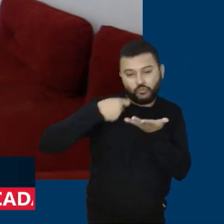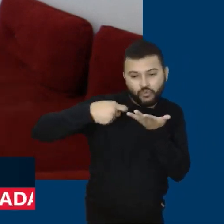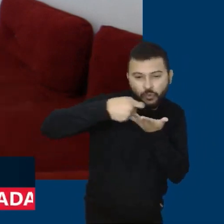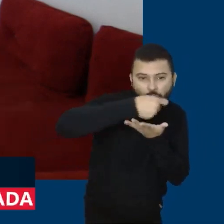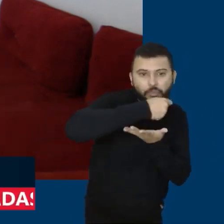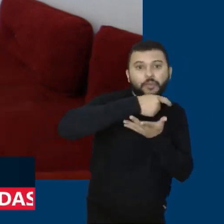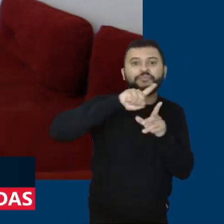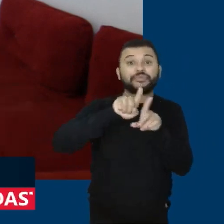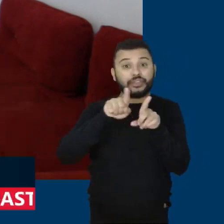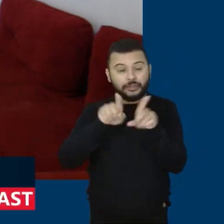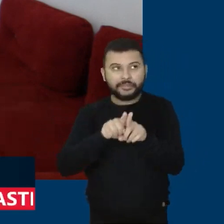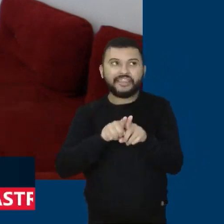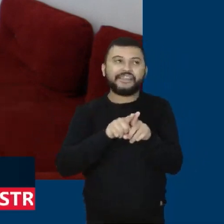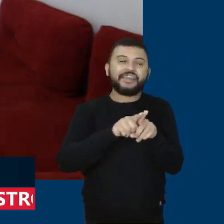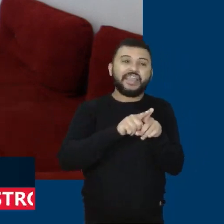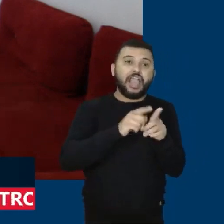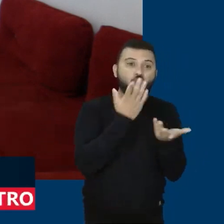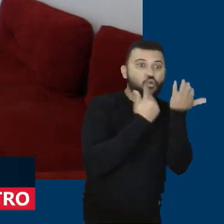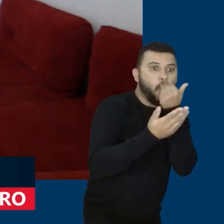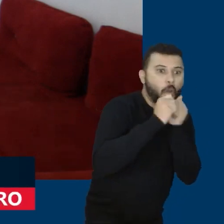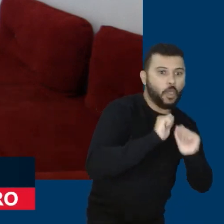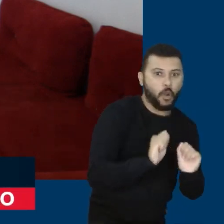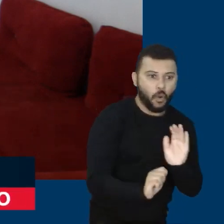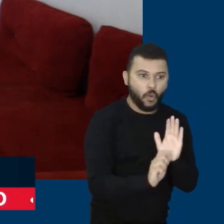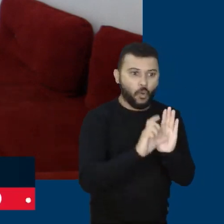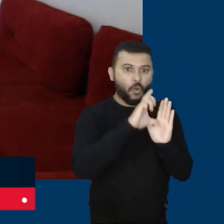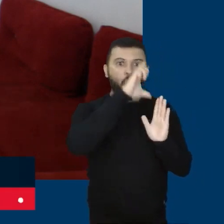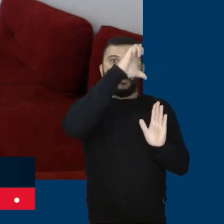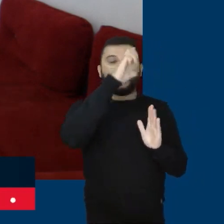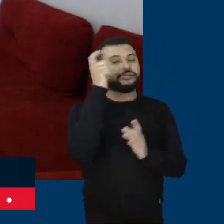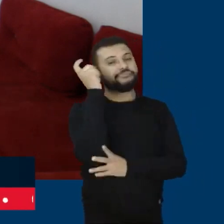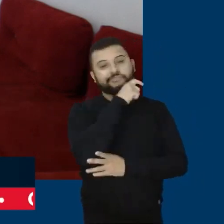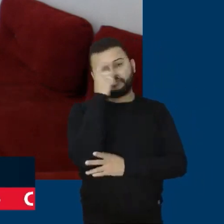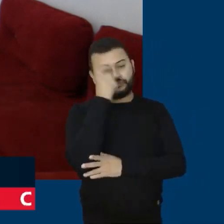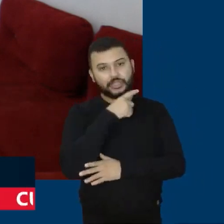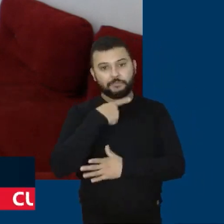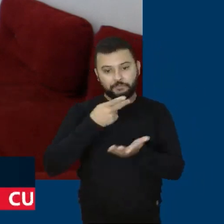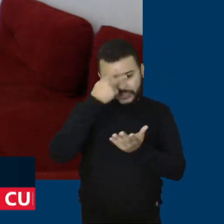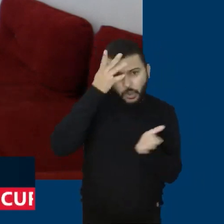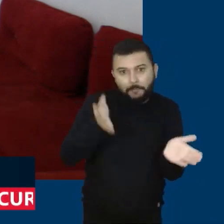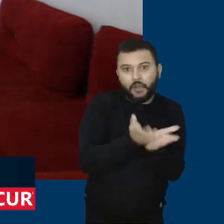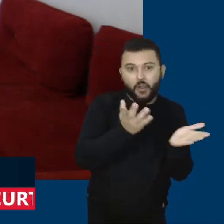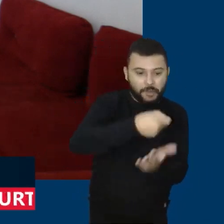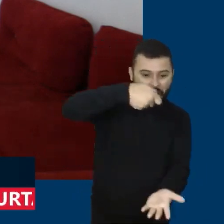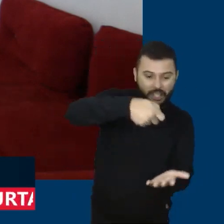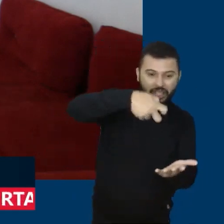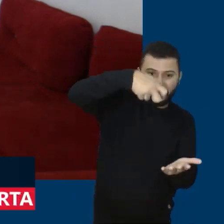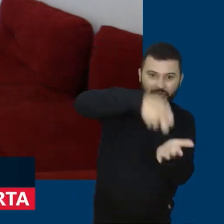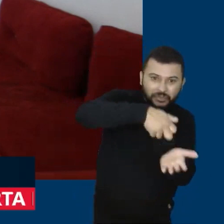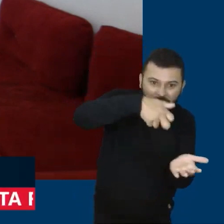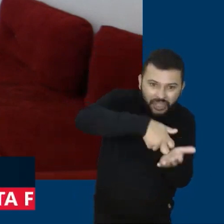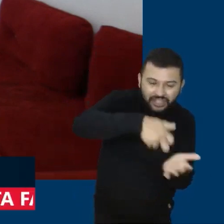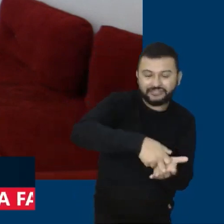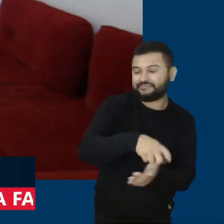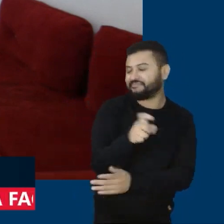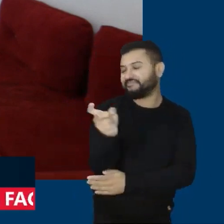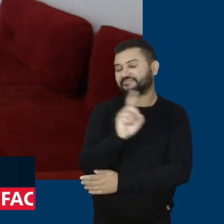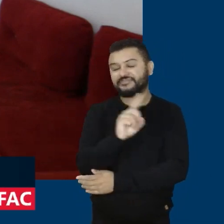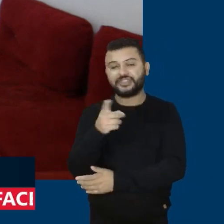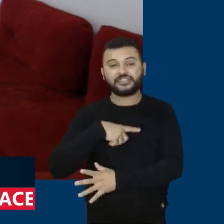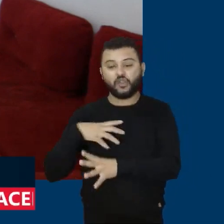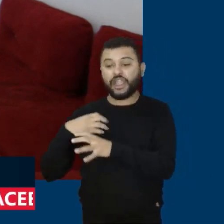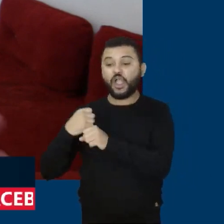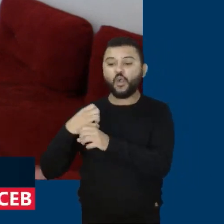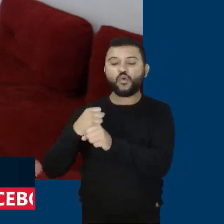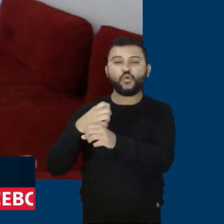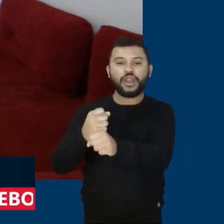que a cesta básica iria subir e que os mais pobres seriam penalizados, né? Mas, na verdade, só por esse cálculo